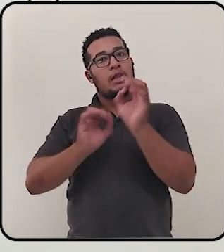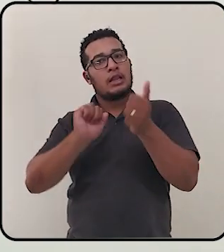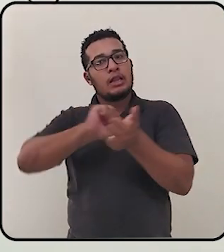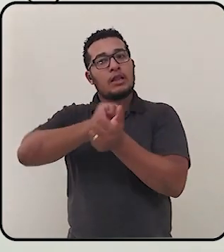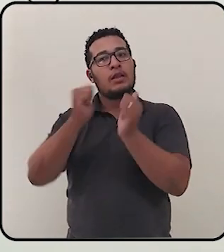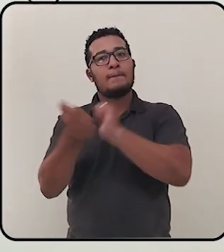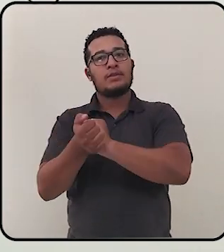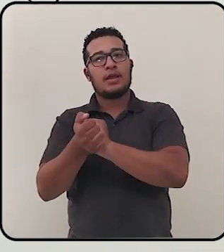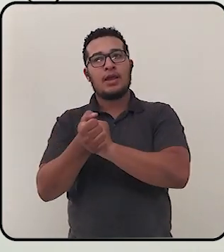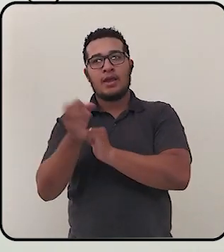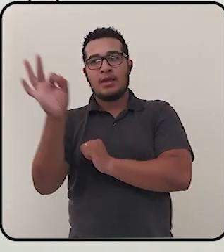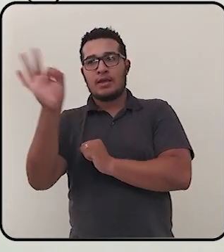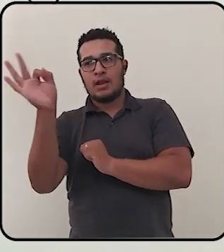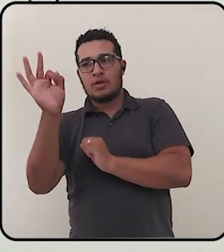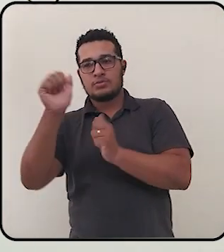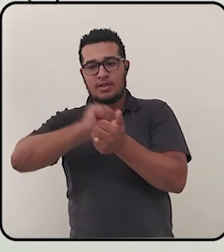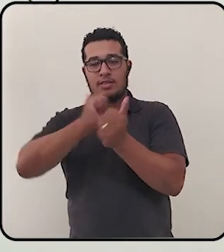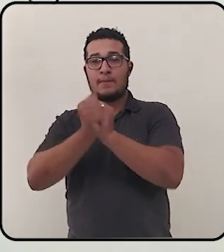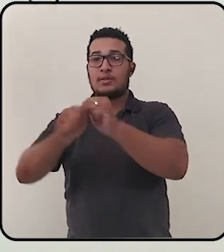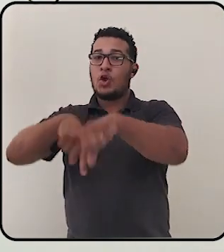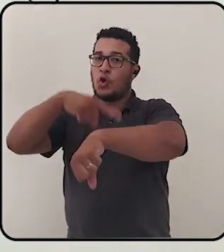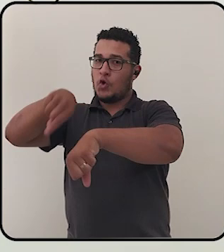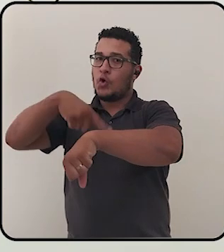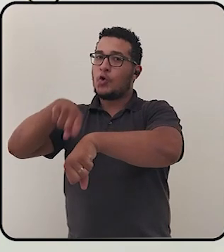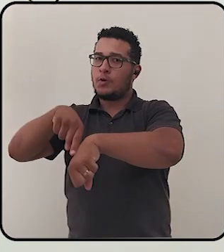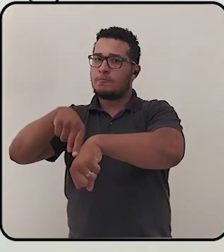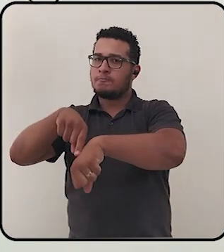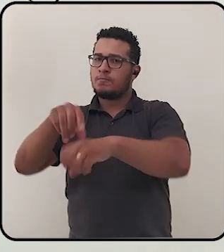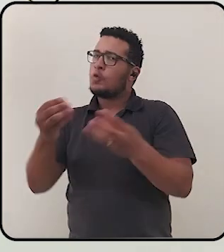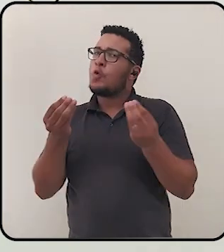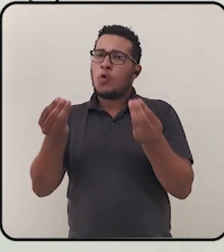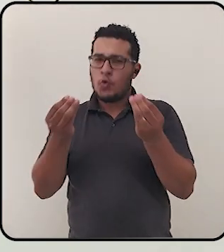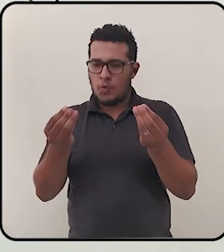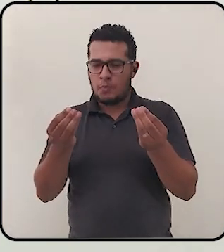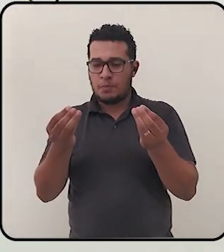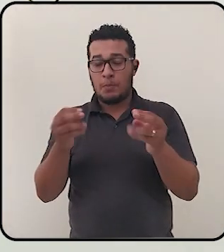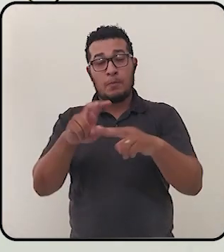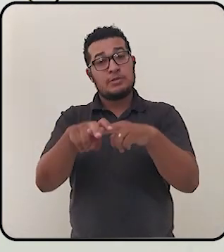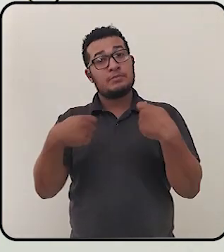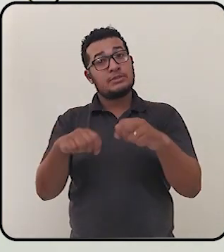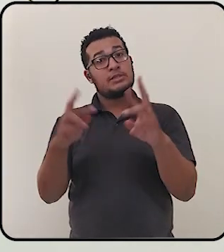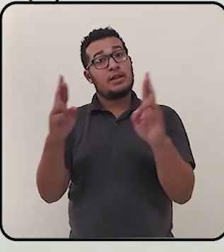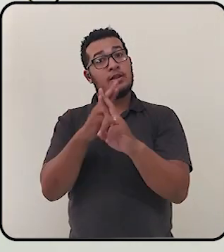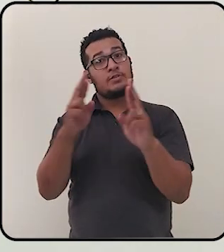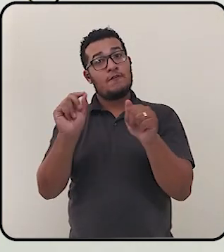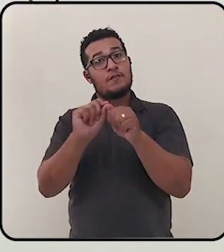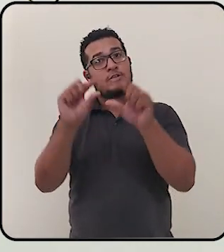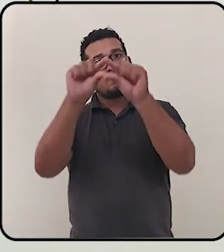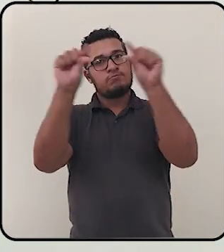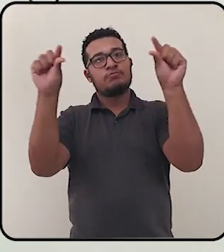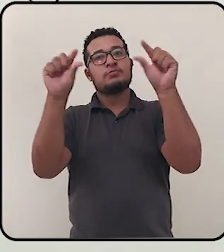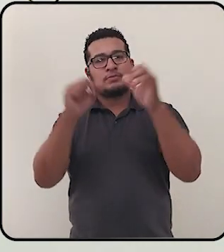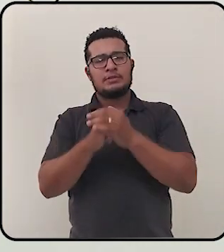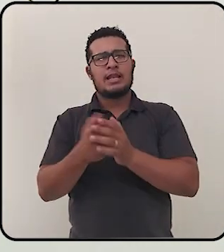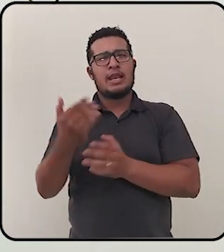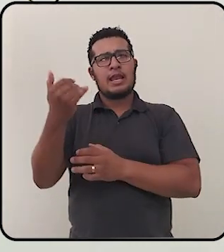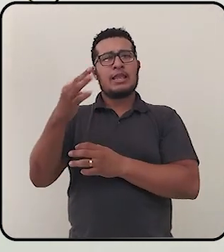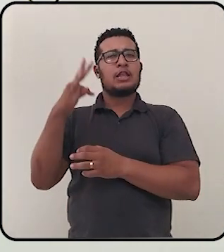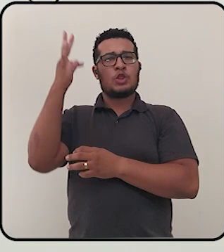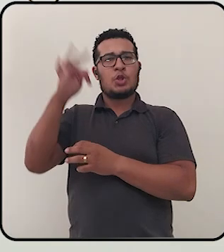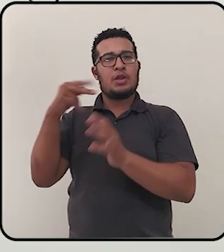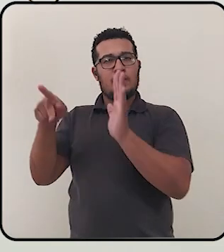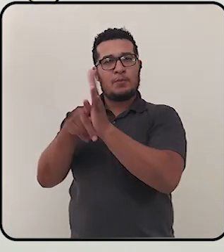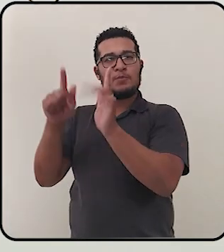é transformar os graus em horas. Para isso, a gente vai usar